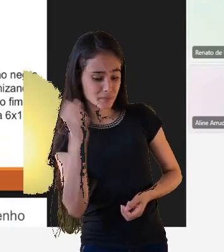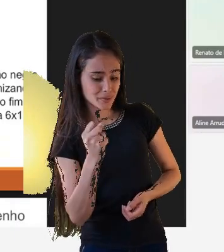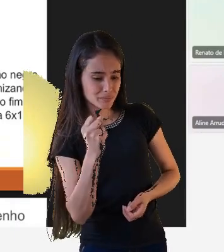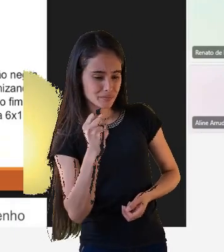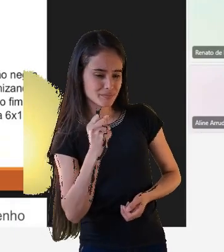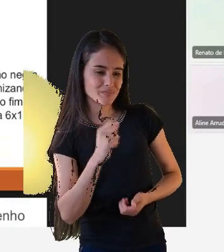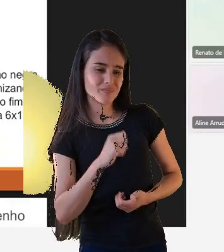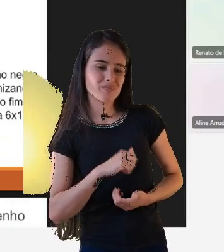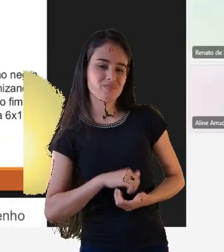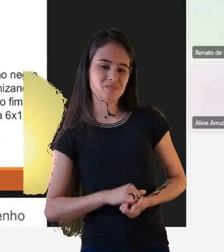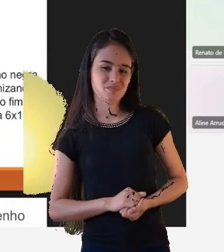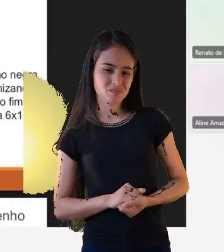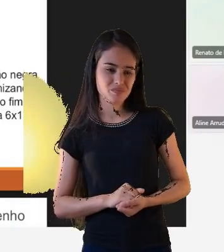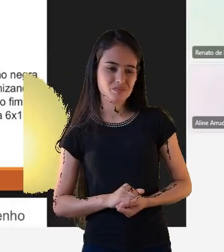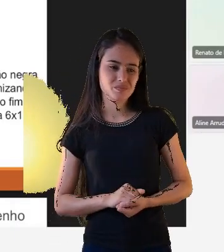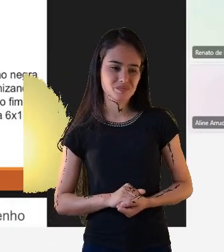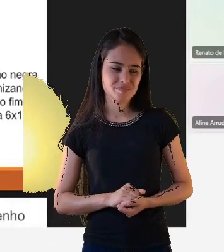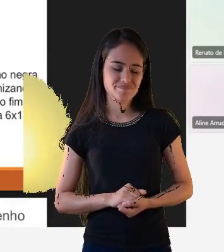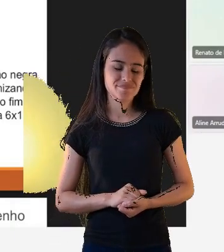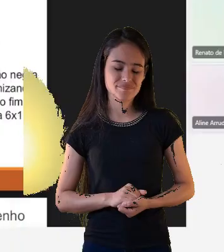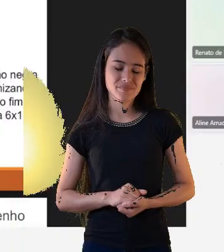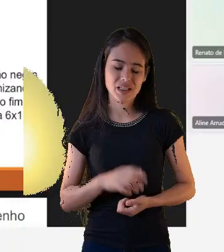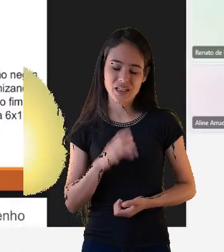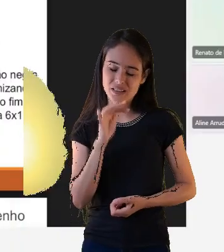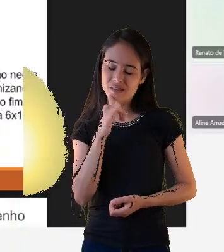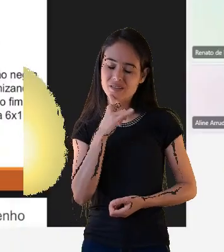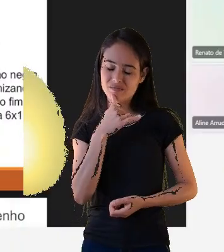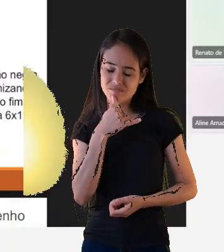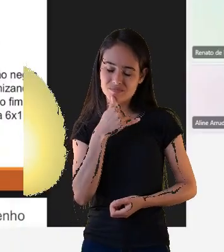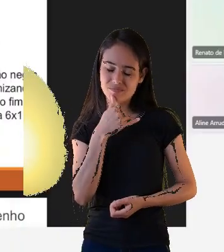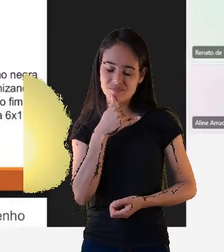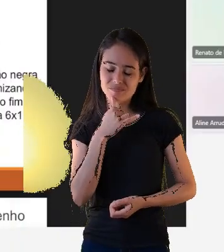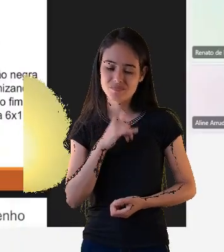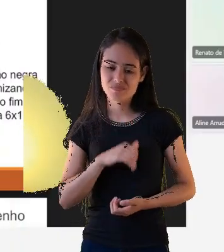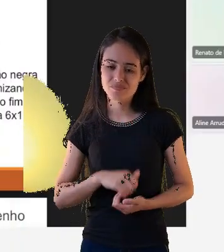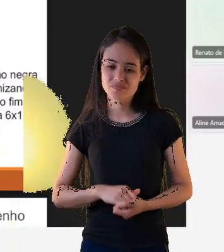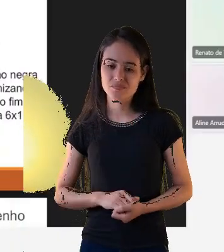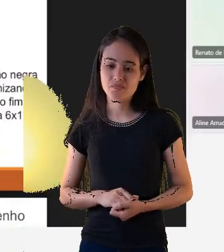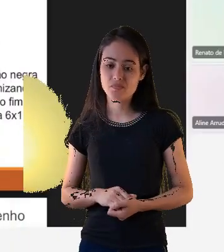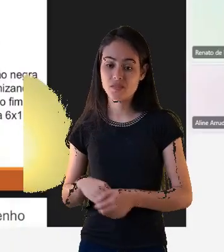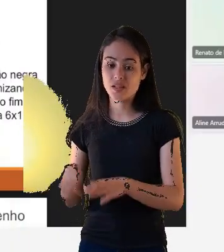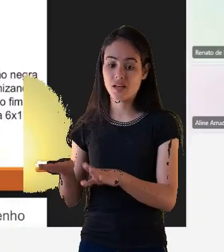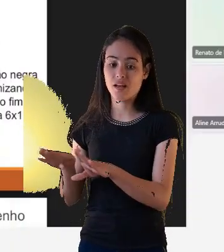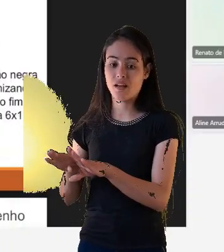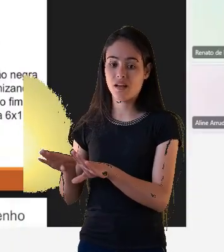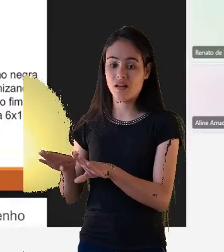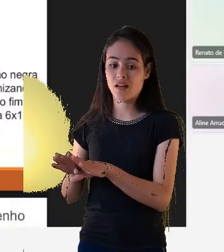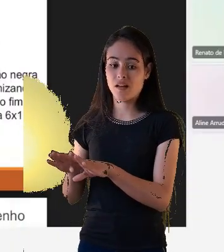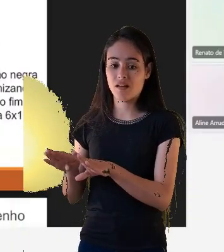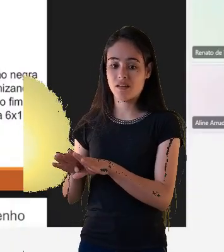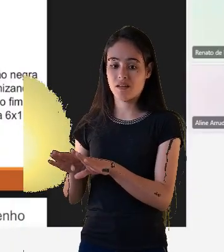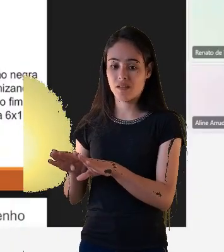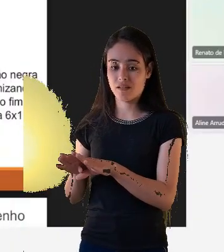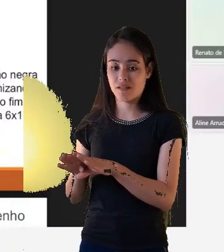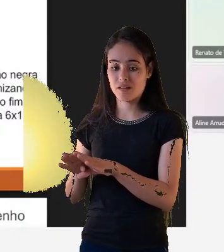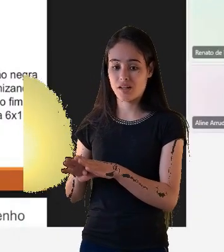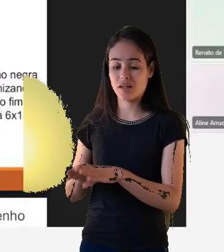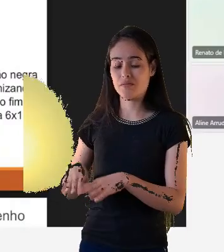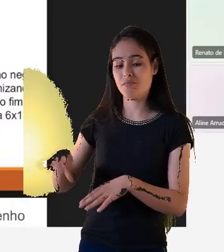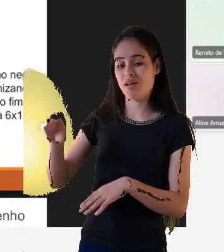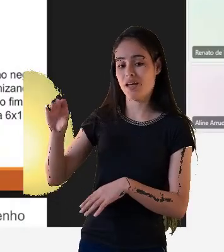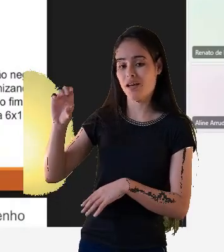né? E eu coloquei também a Erika Hilton, né, a deputada Erika Hilton,